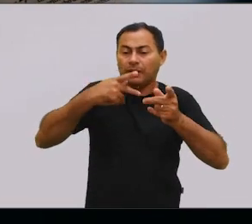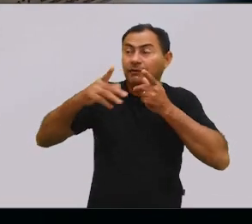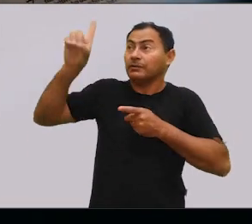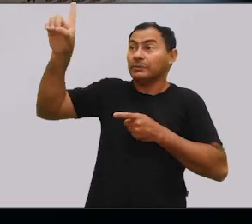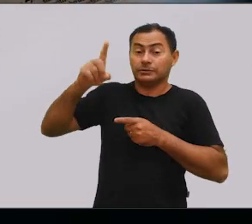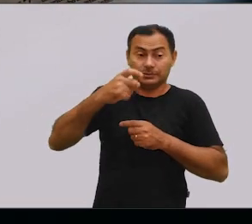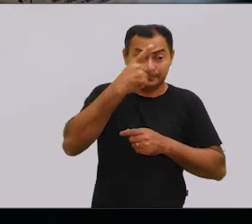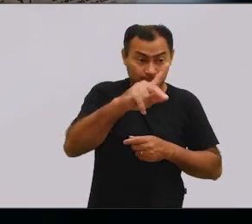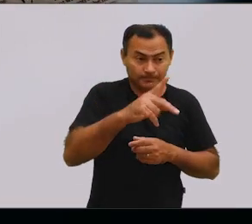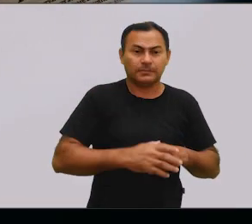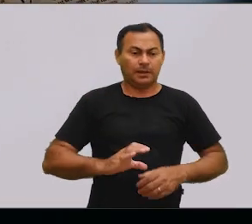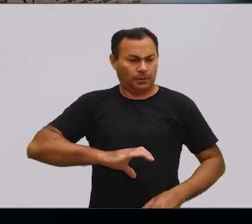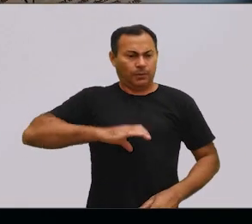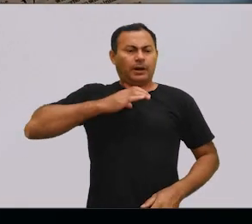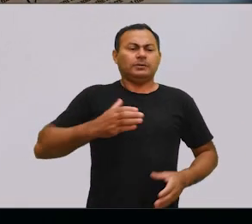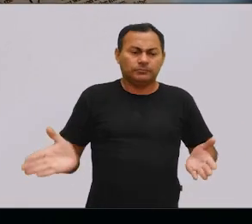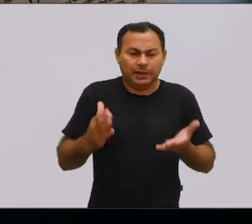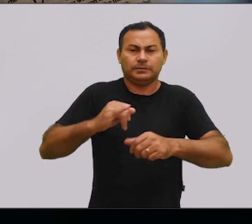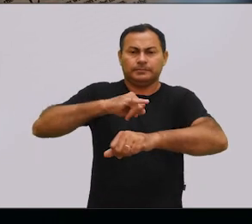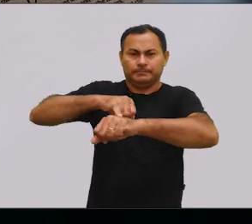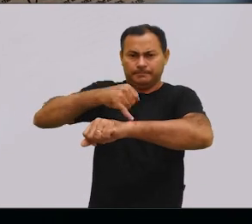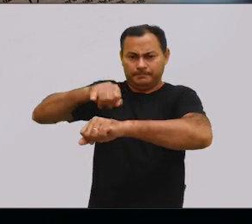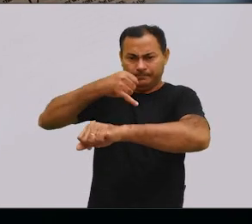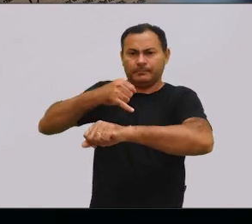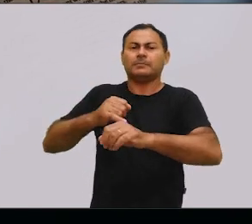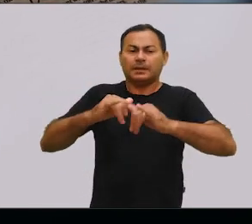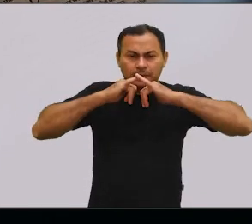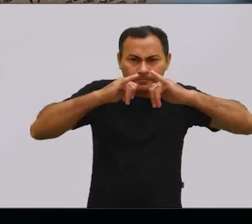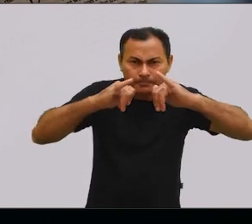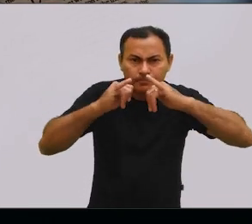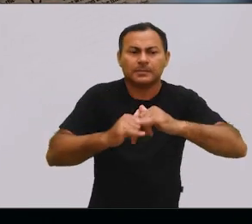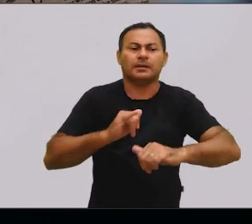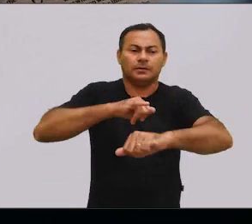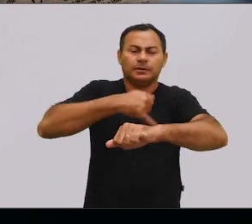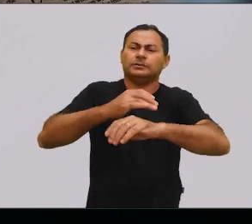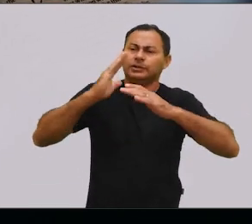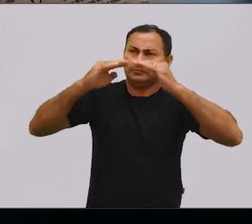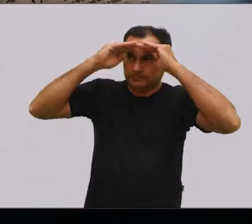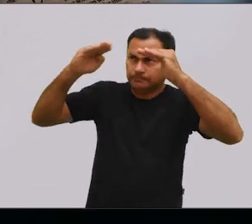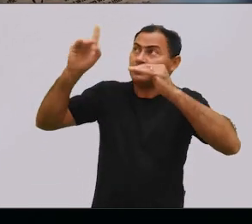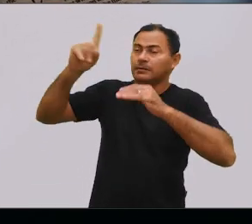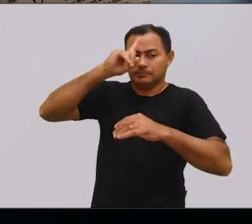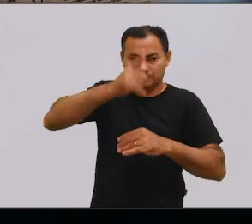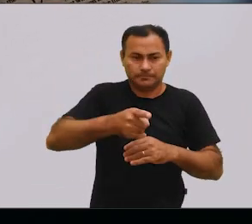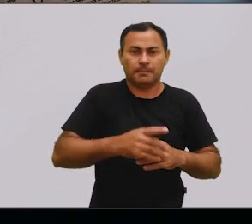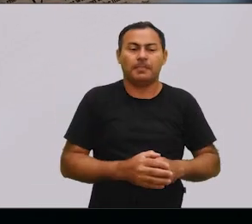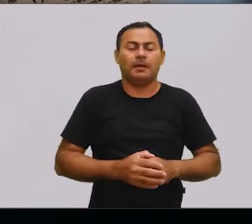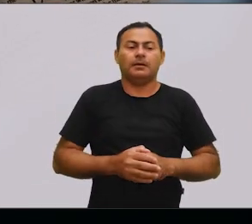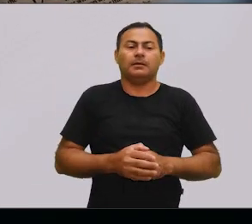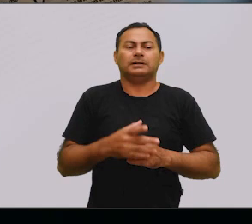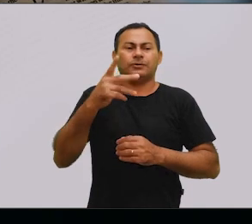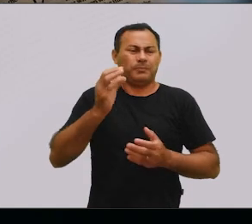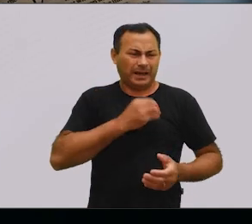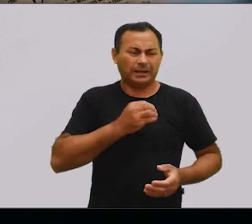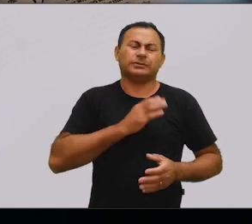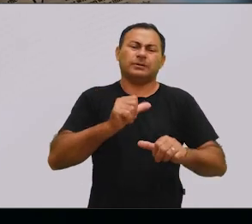Deus de vocês. Encorajem a Jerusalém e anunciem que ela já cumpriu o trabalho que lhe foi imposto, pagou por